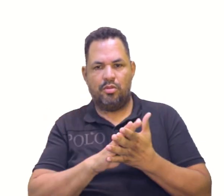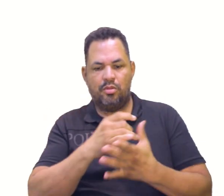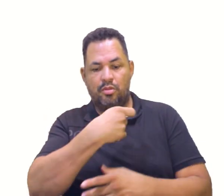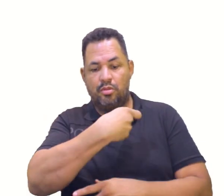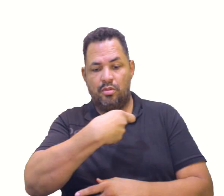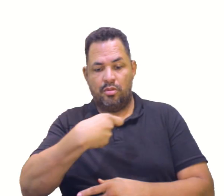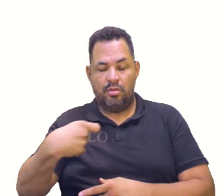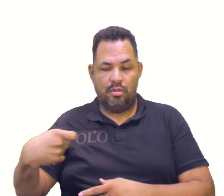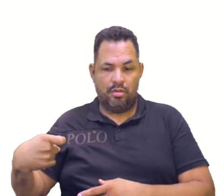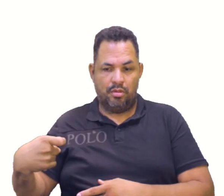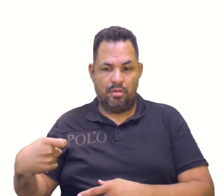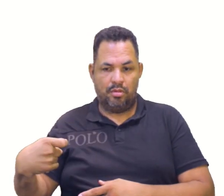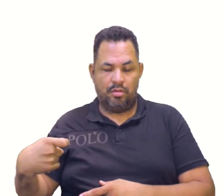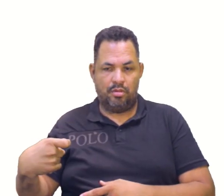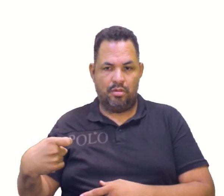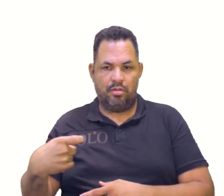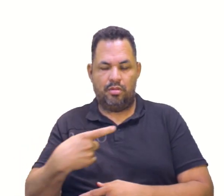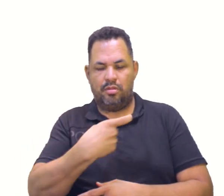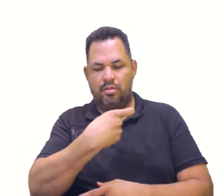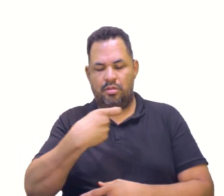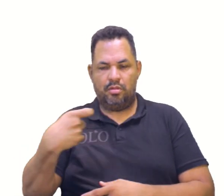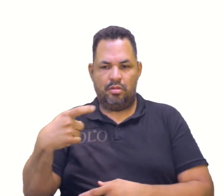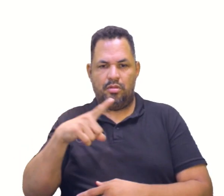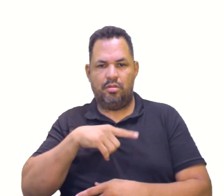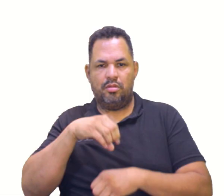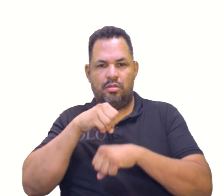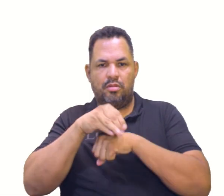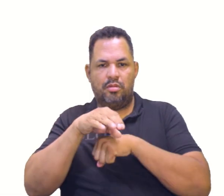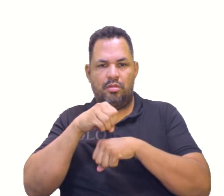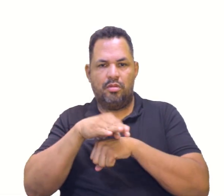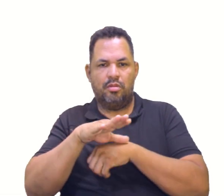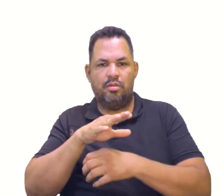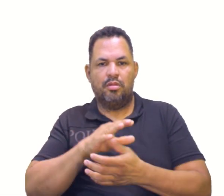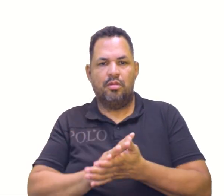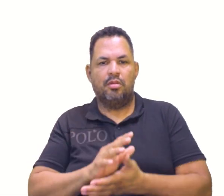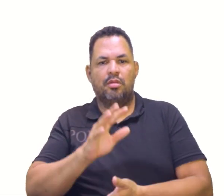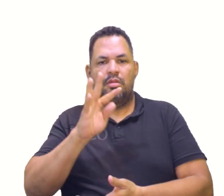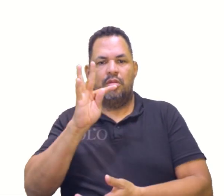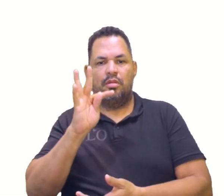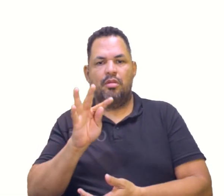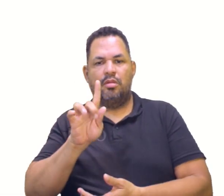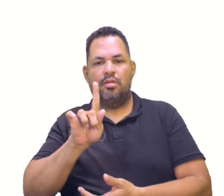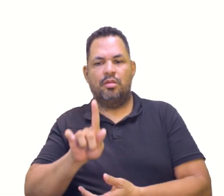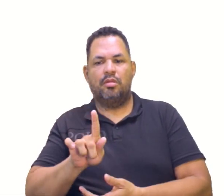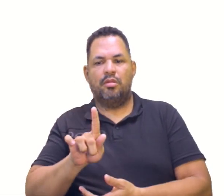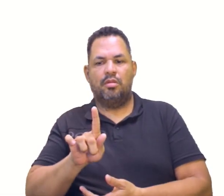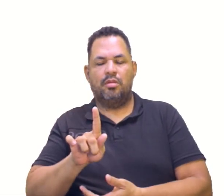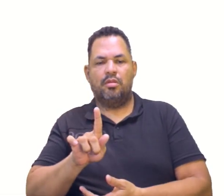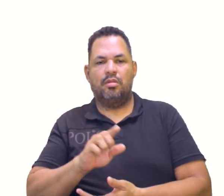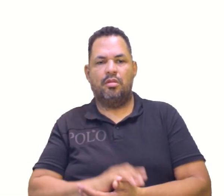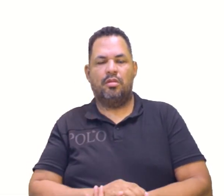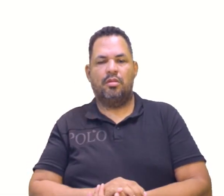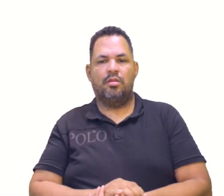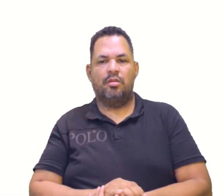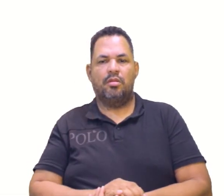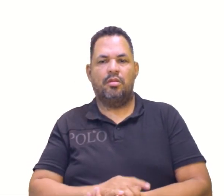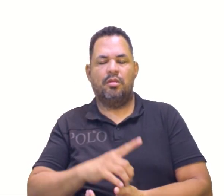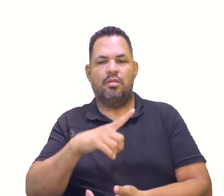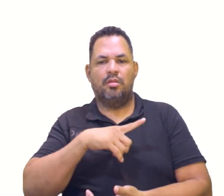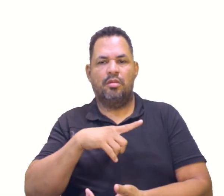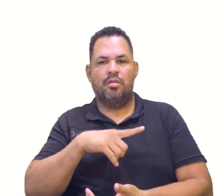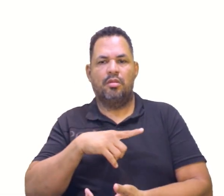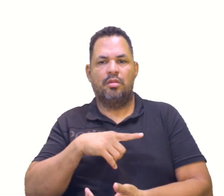eixo X. Aí já tem lá a dica, né, que é para calcularmos a tangente. Então, existe um